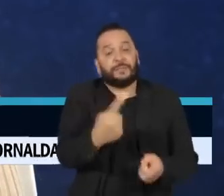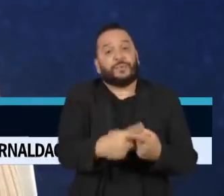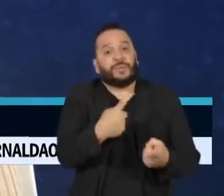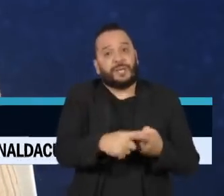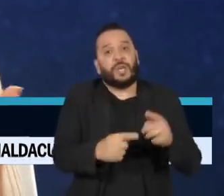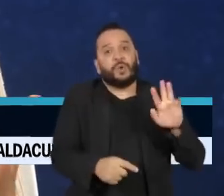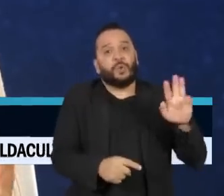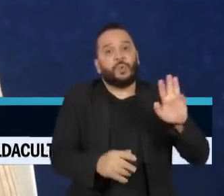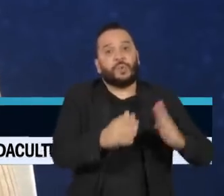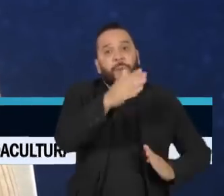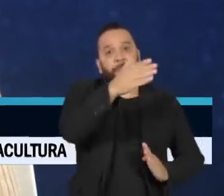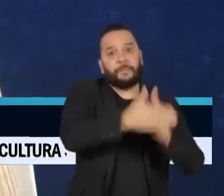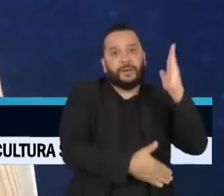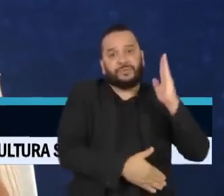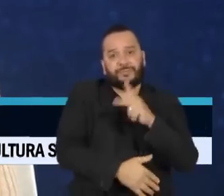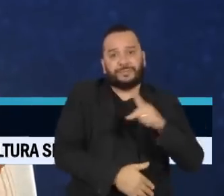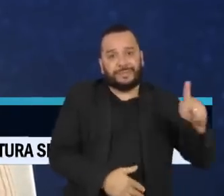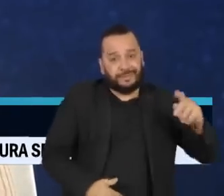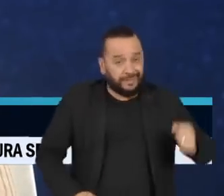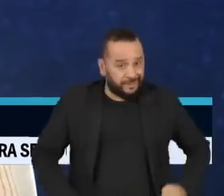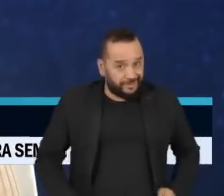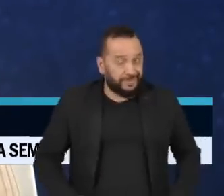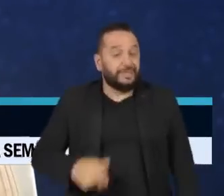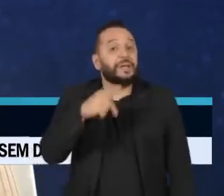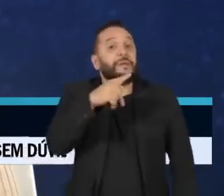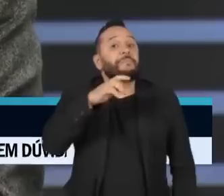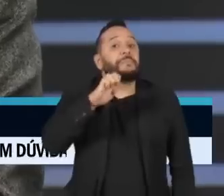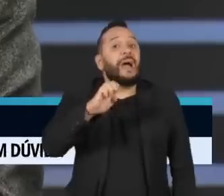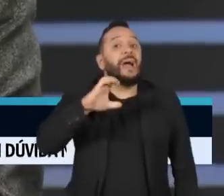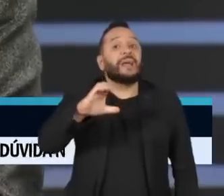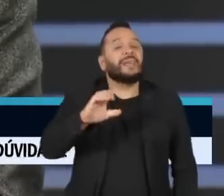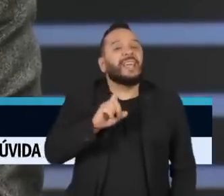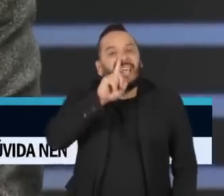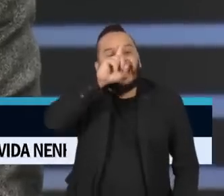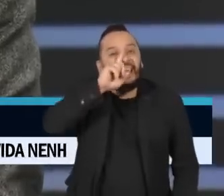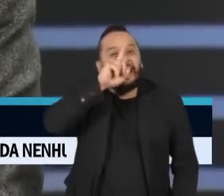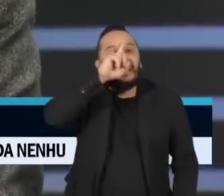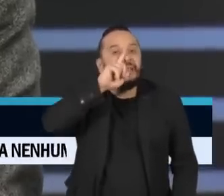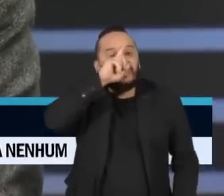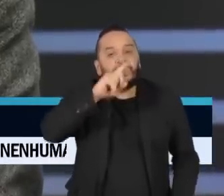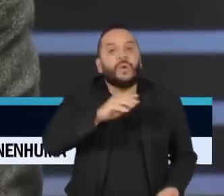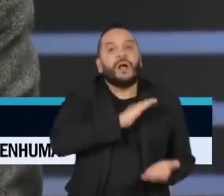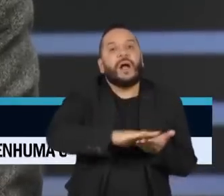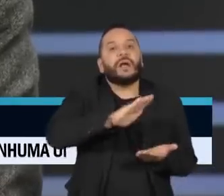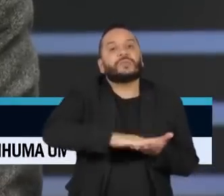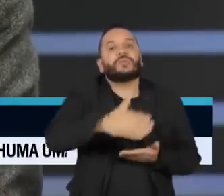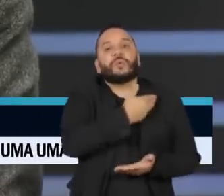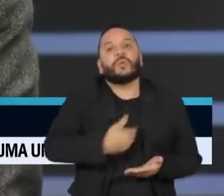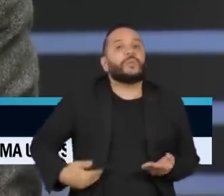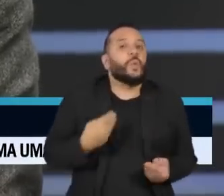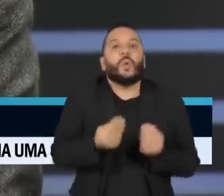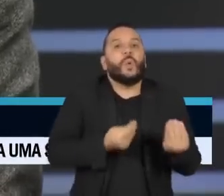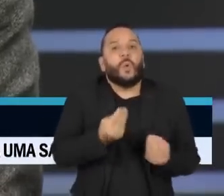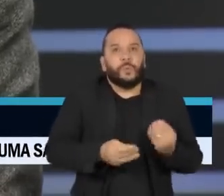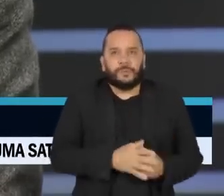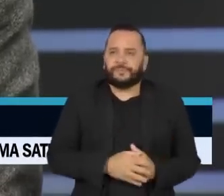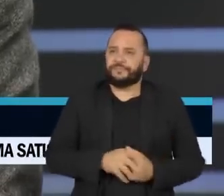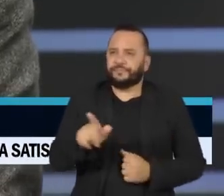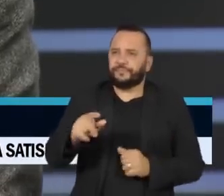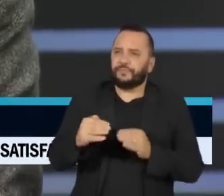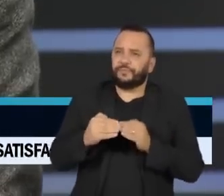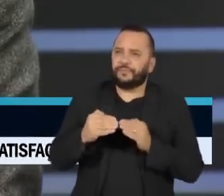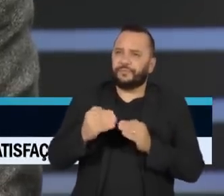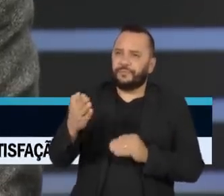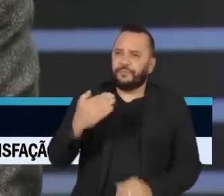a PEC da transição pode trazer para as contas públicas Olha eu tento seguir o que a Patrícia